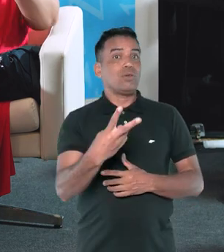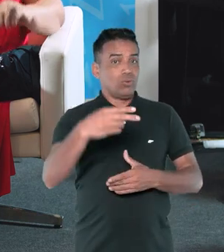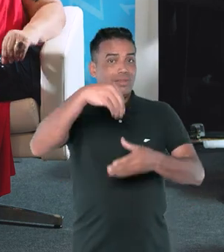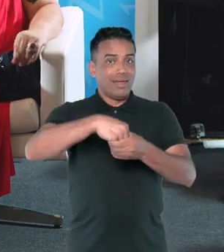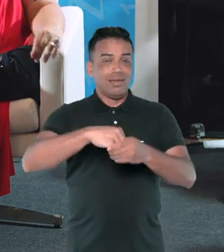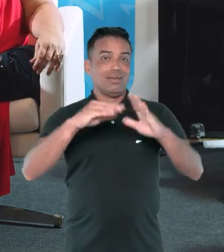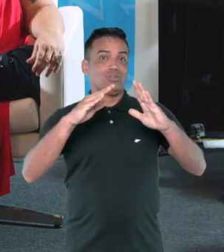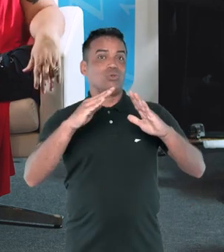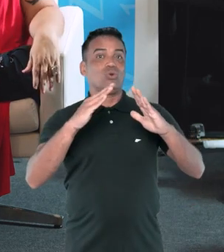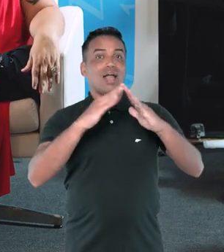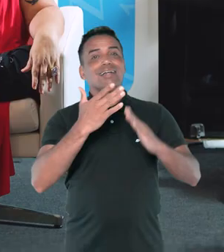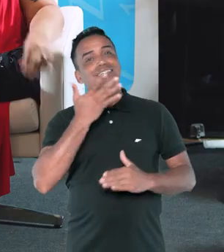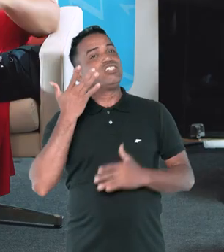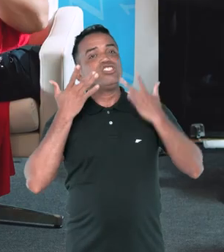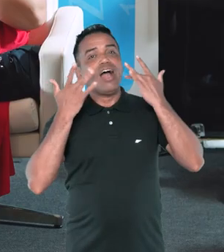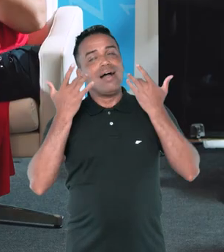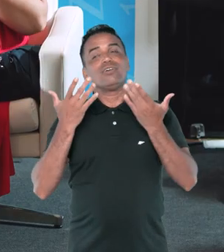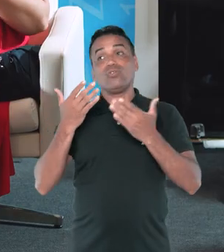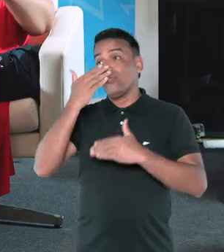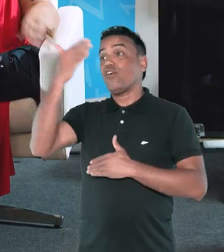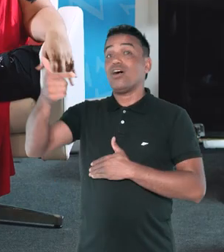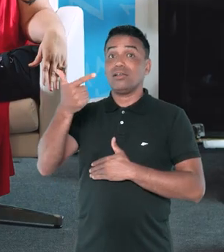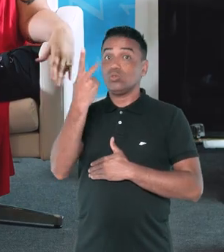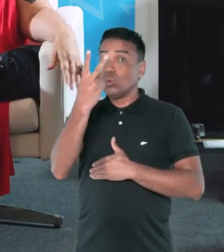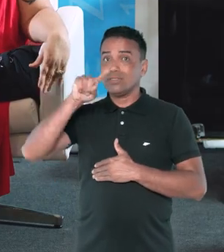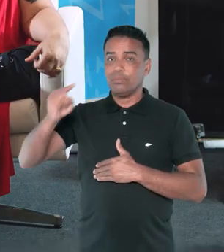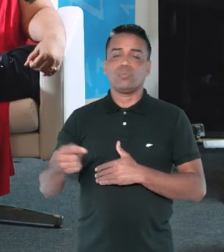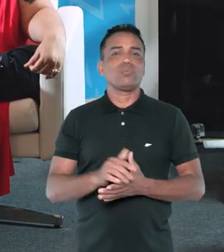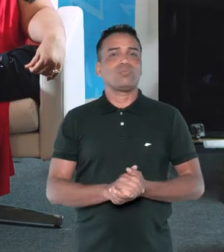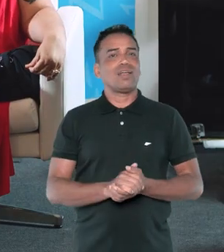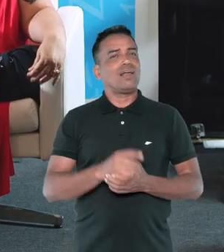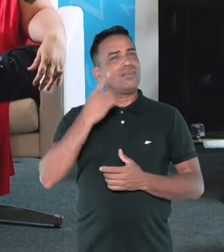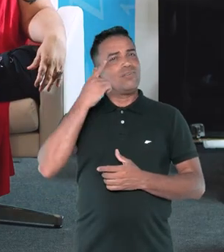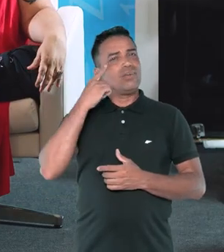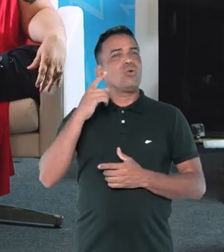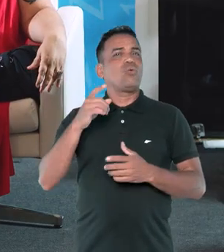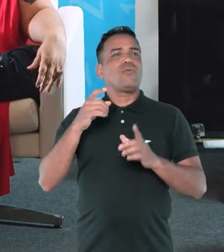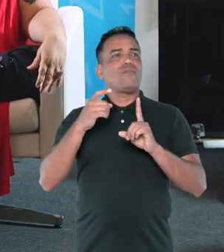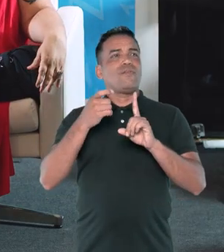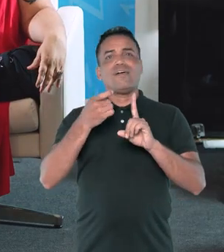fora. Aí, antes de começar, eu fui lá, né? Aí, cheguei lá e estavam balançando aquele vidro do Palácio das Artes.